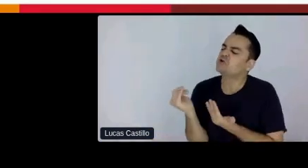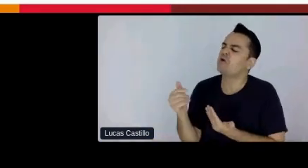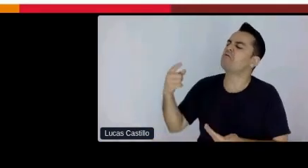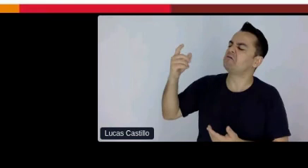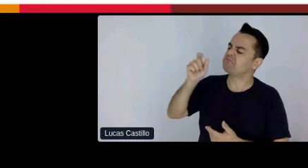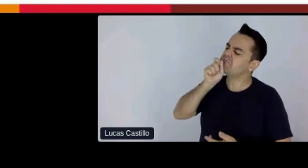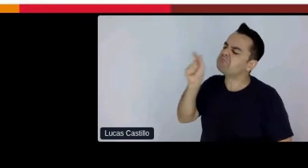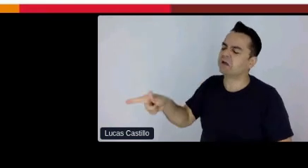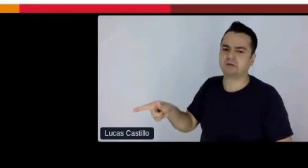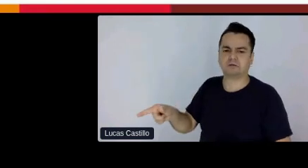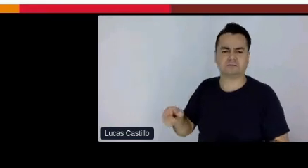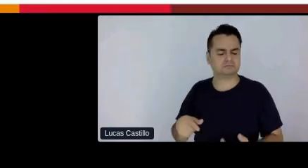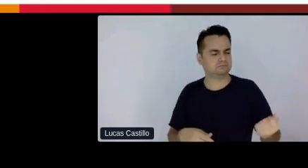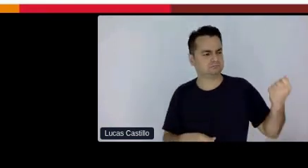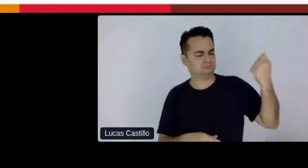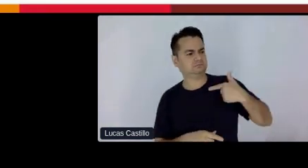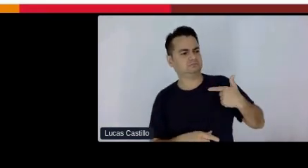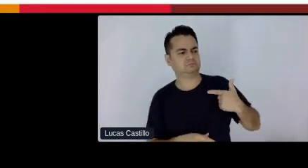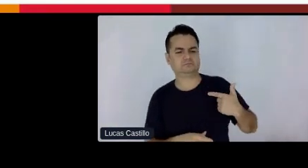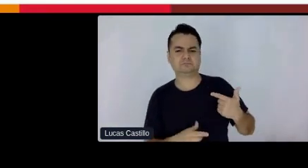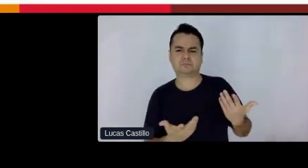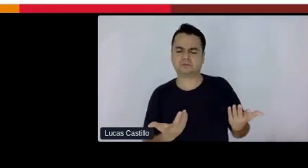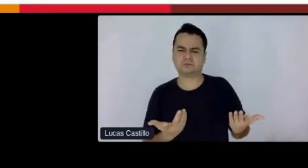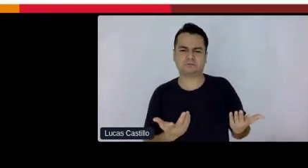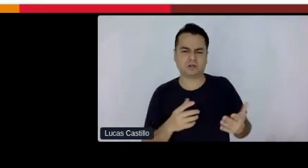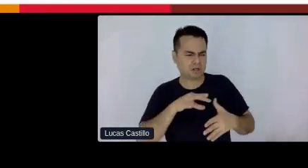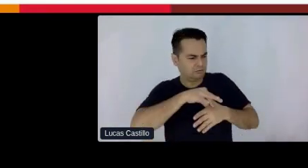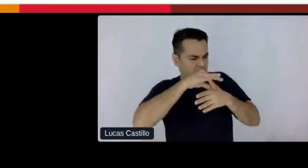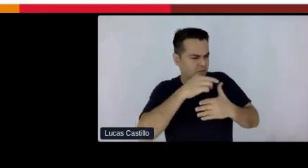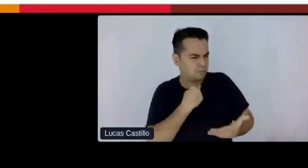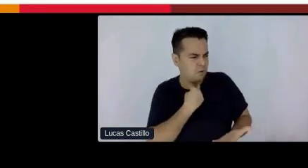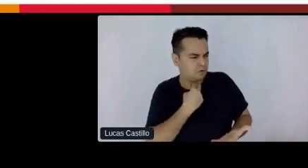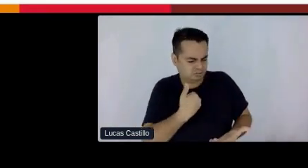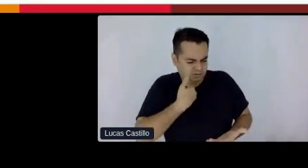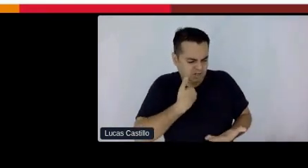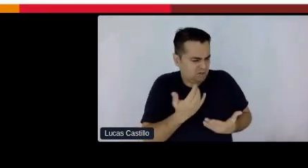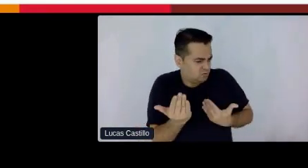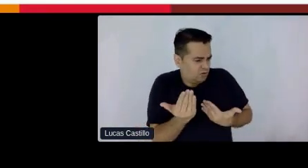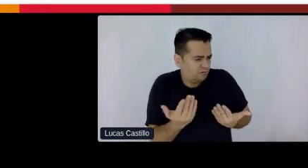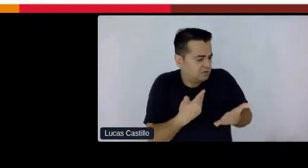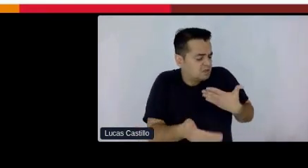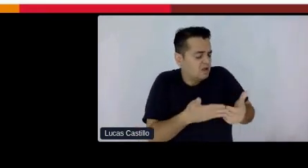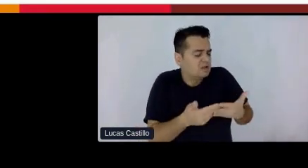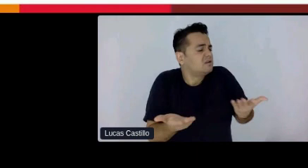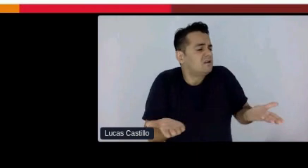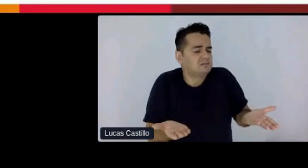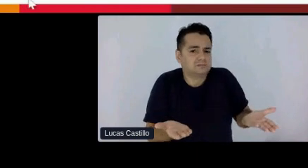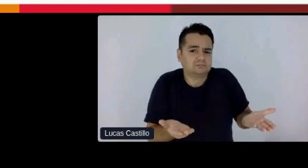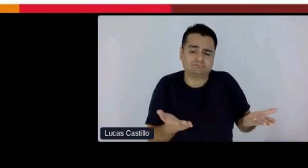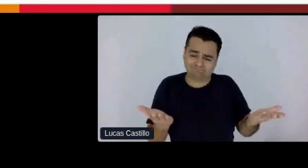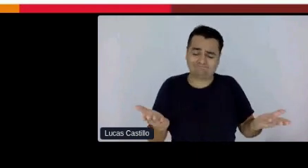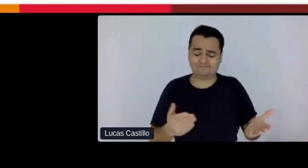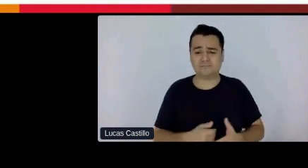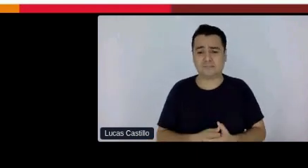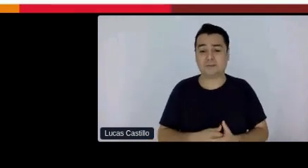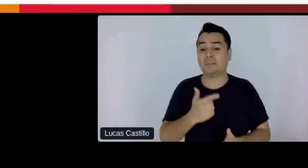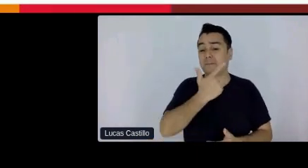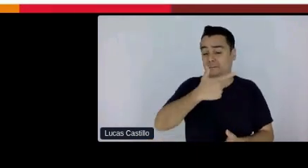como que a gente trata as pessoas. E aqui eu trago o ponto, né, contra as pessoas negras, que,